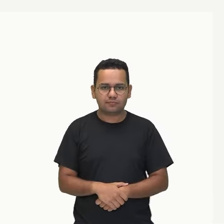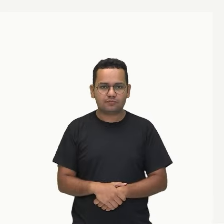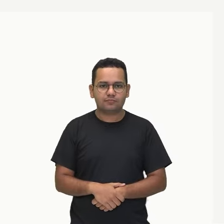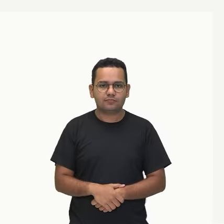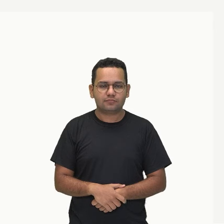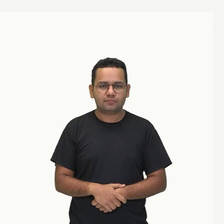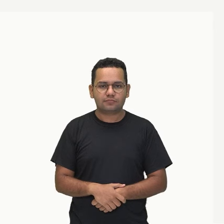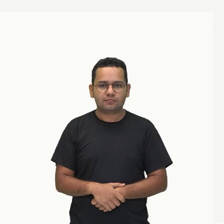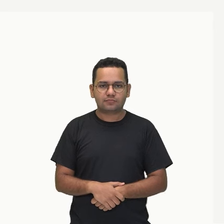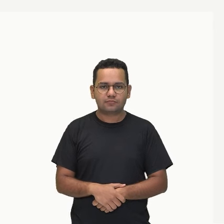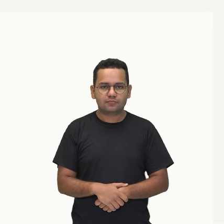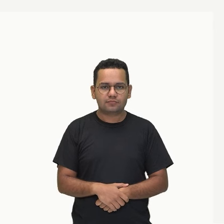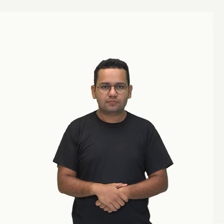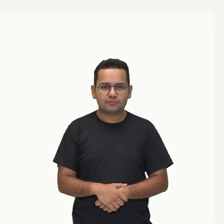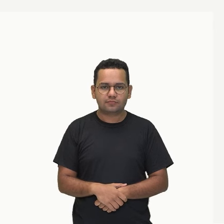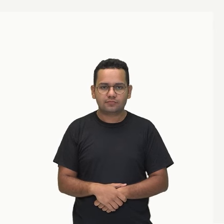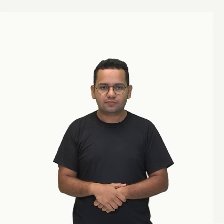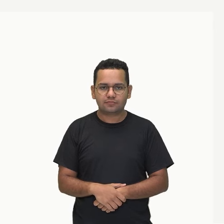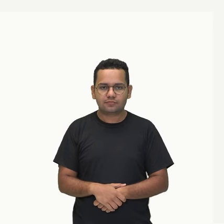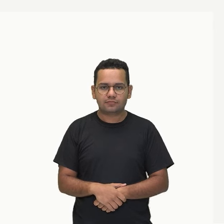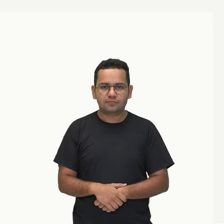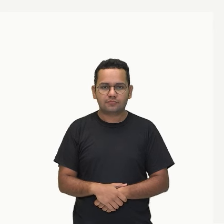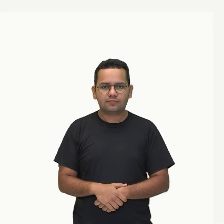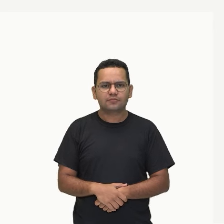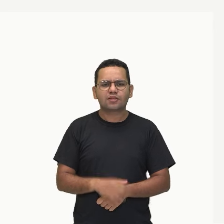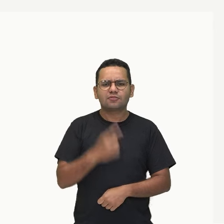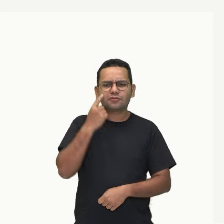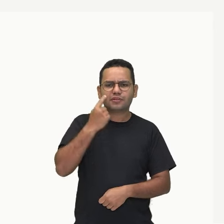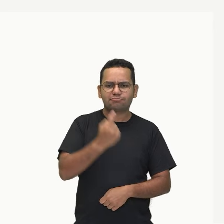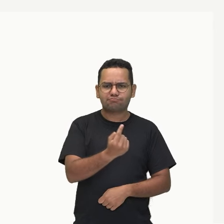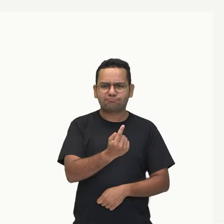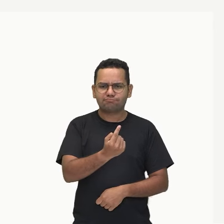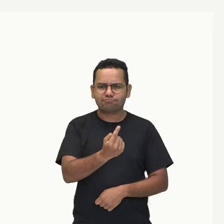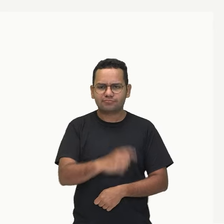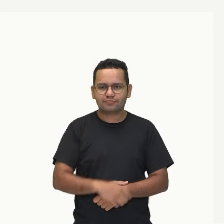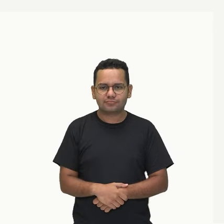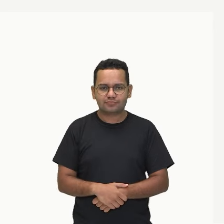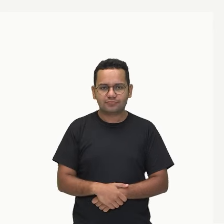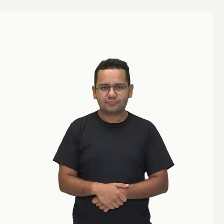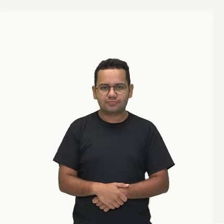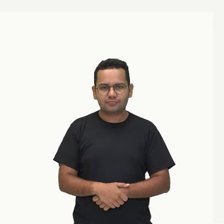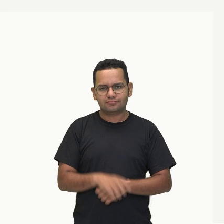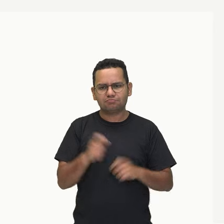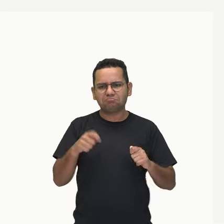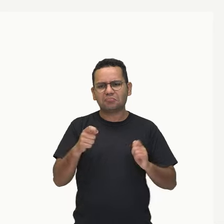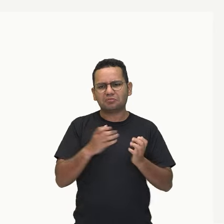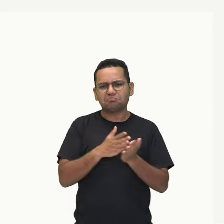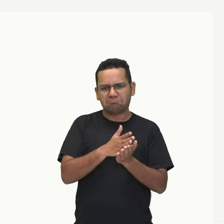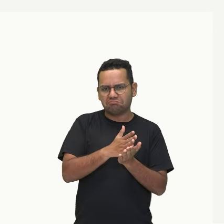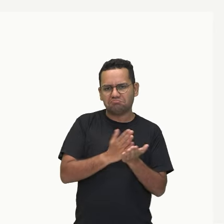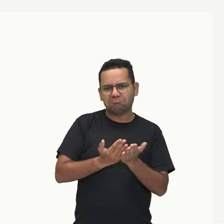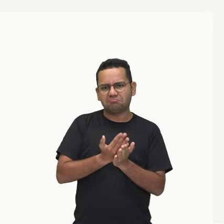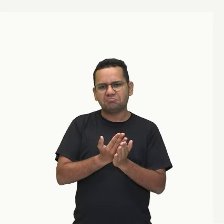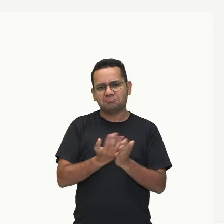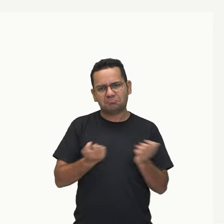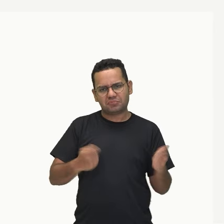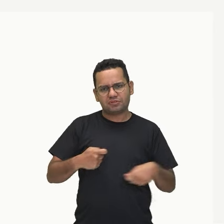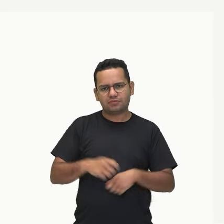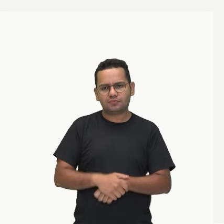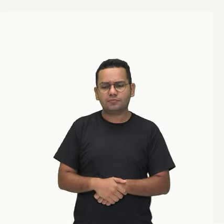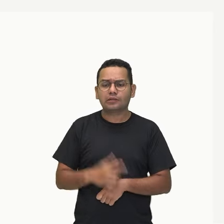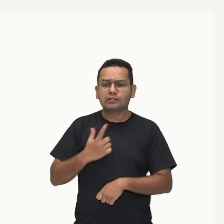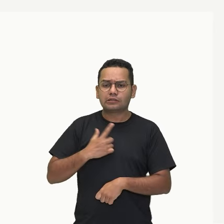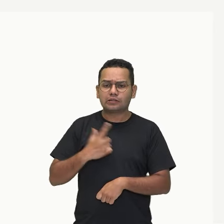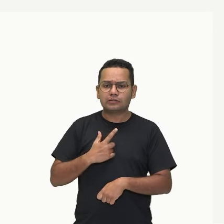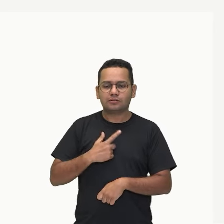Falível e inexato. Pô, professor, ele é falível? É falível. Por quê? Porque ele faz parte do nosso dia a dia, do nosso